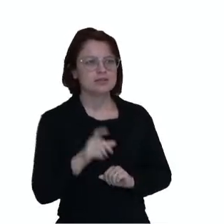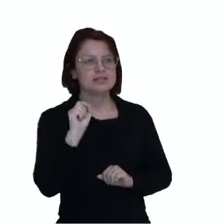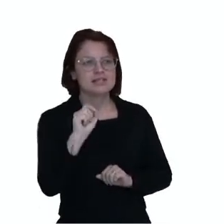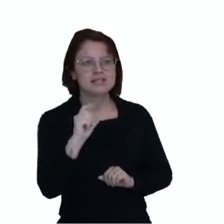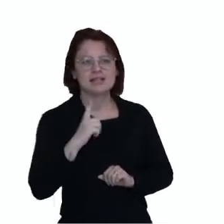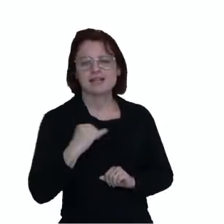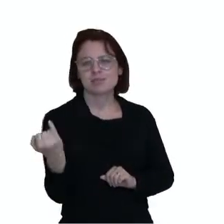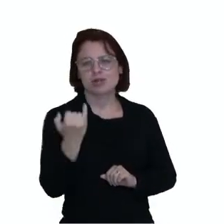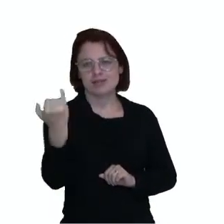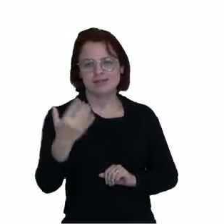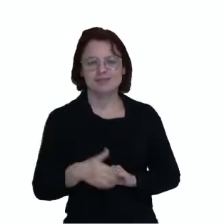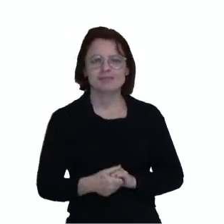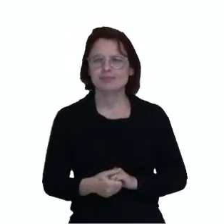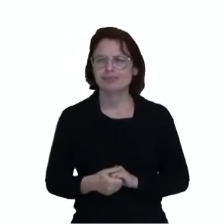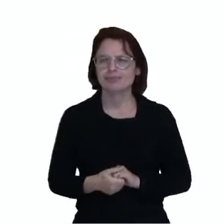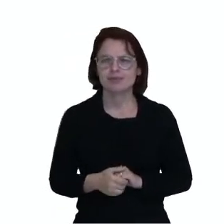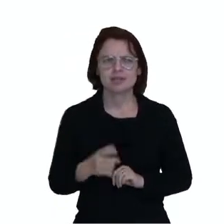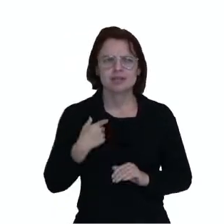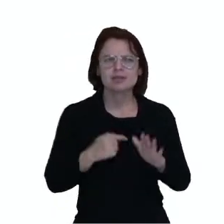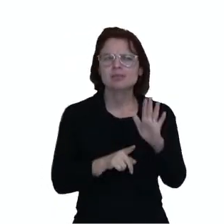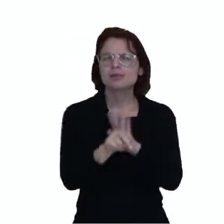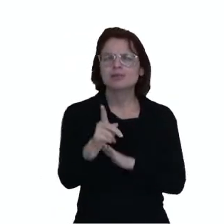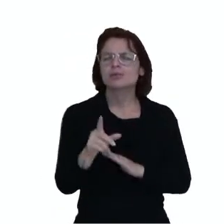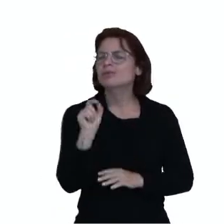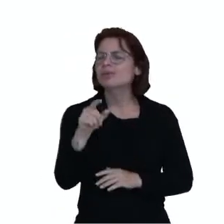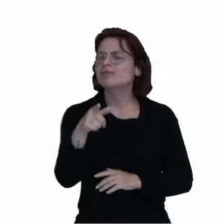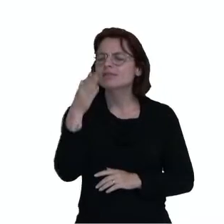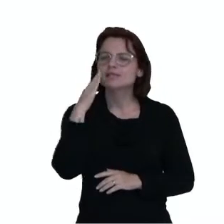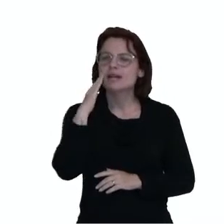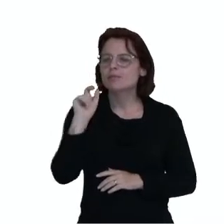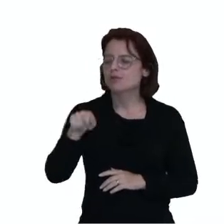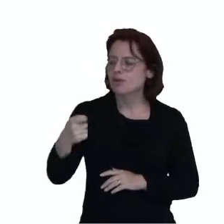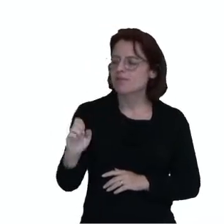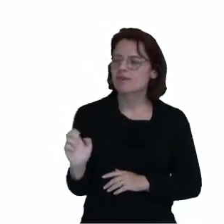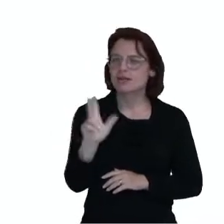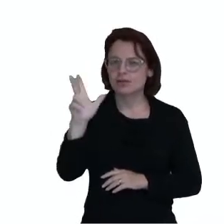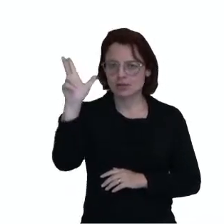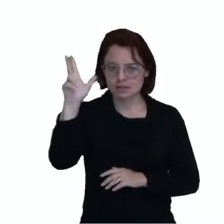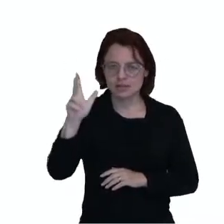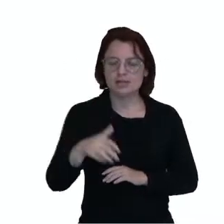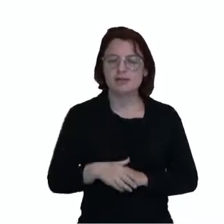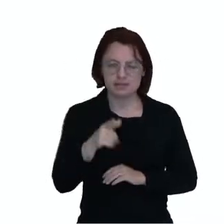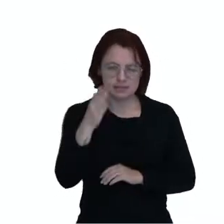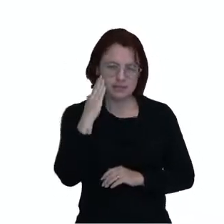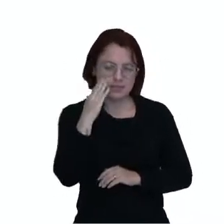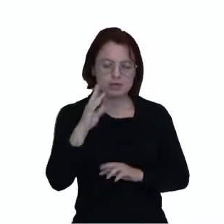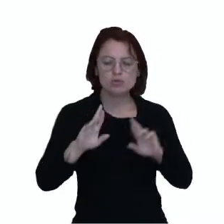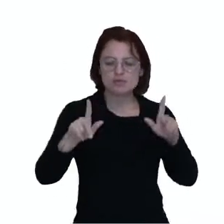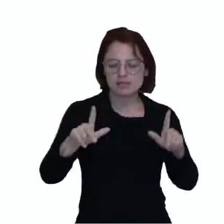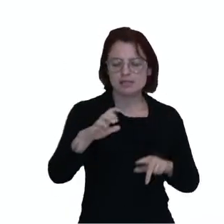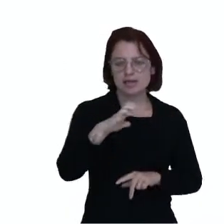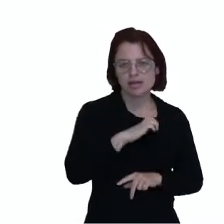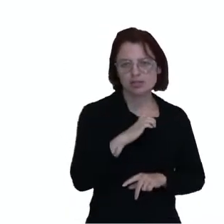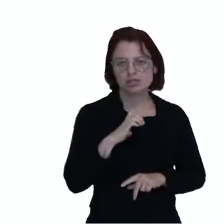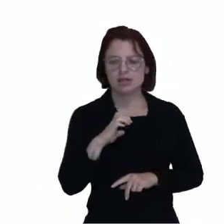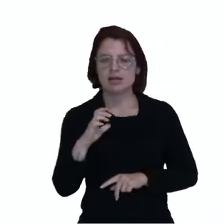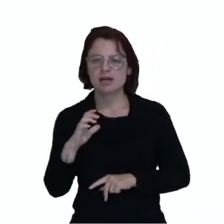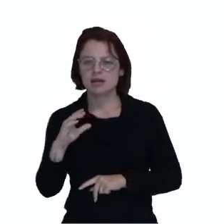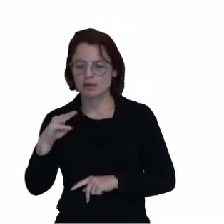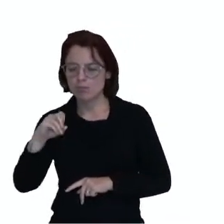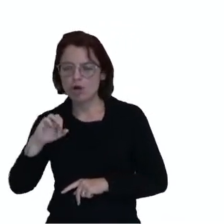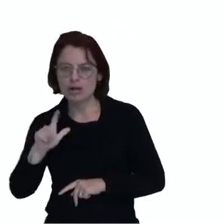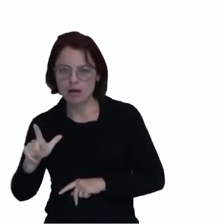coisa. Bom, e aí, o que você sabe em relação a valores, né? Sabe a diferença também entre ética e moral? Você sabe a